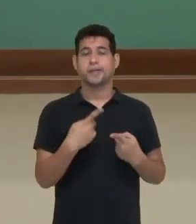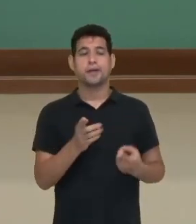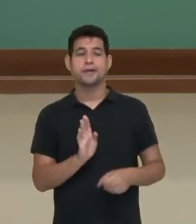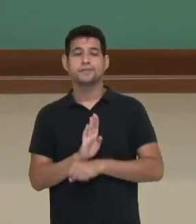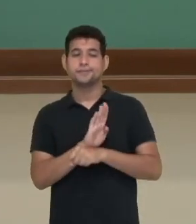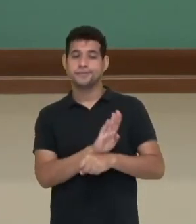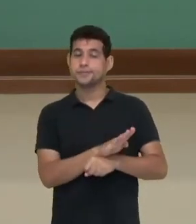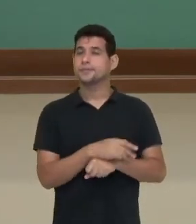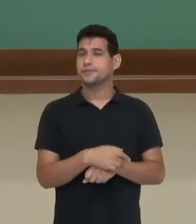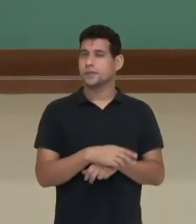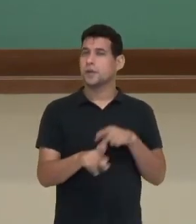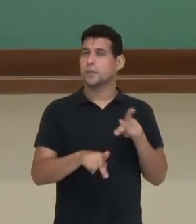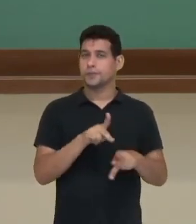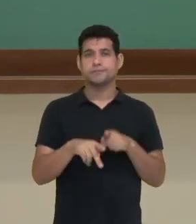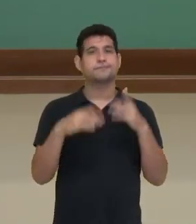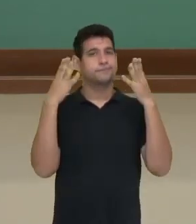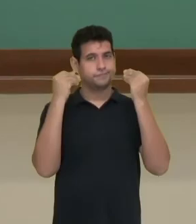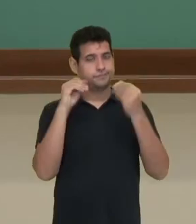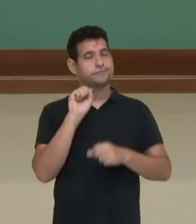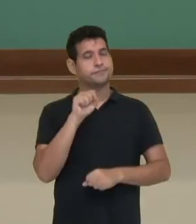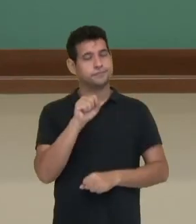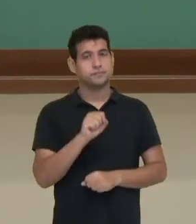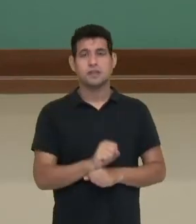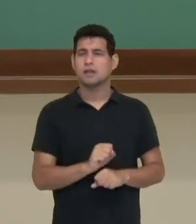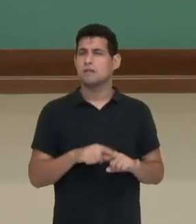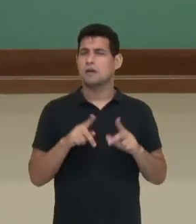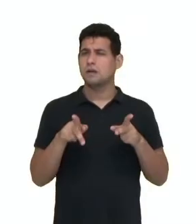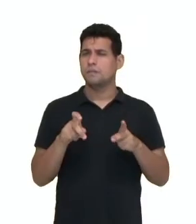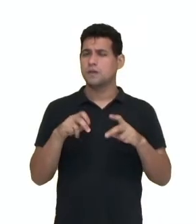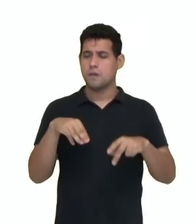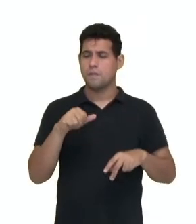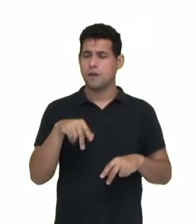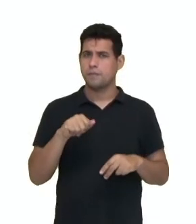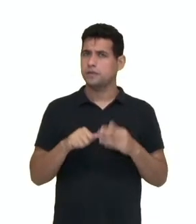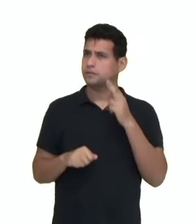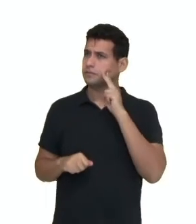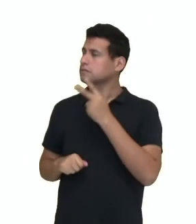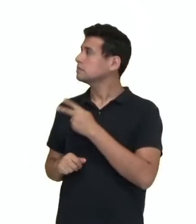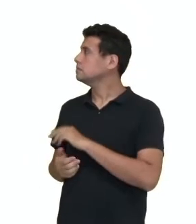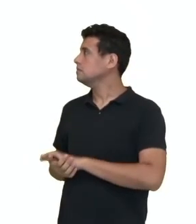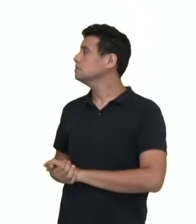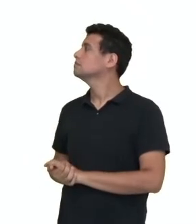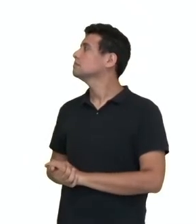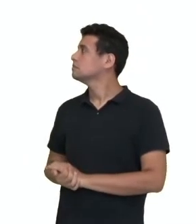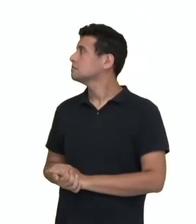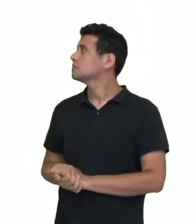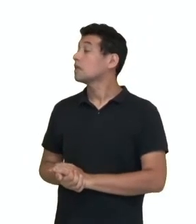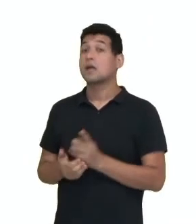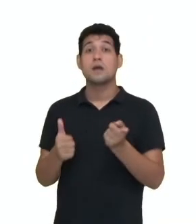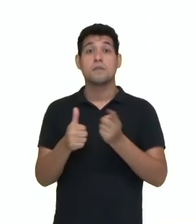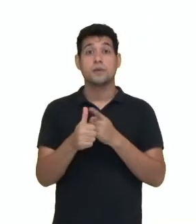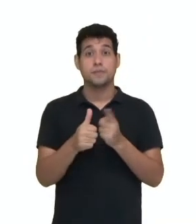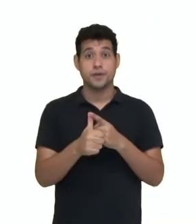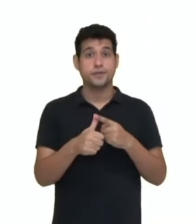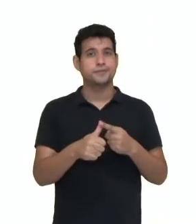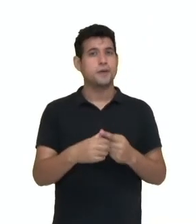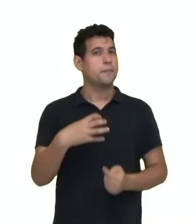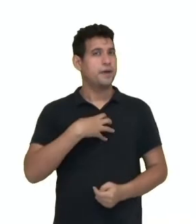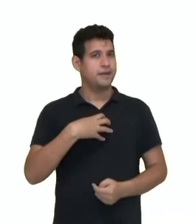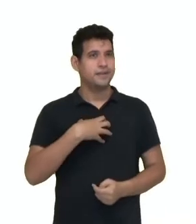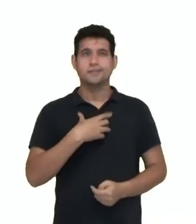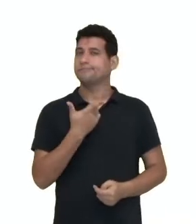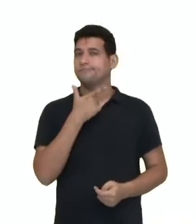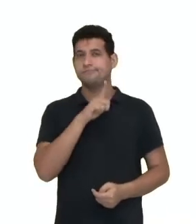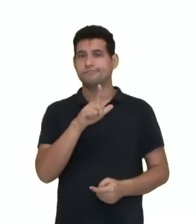os holandeses na invasão, tá? Então veja aqui no mapa, ó, mostra, primeiro eles invadiram a Bahia, não tiveram